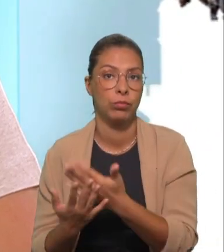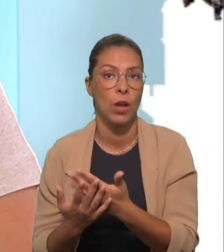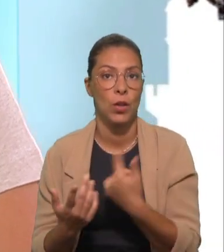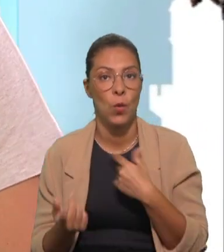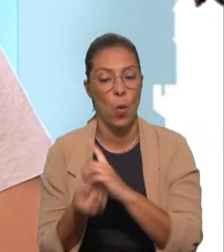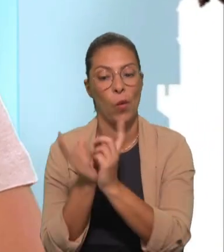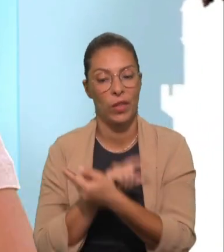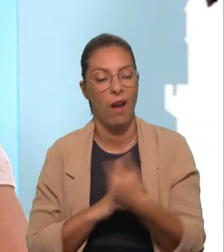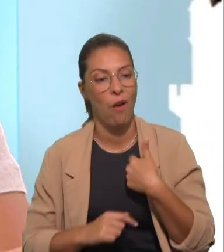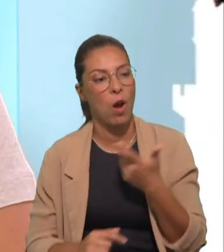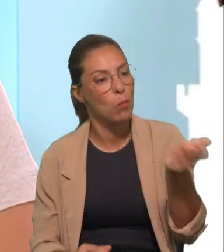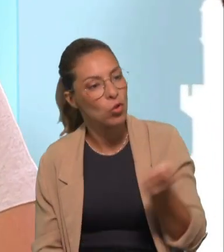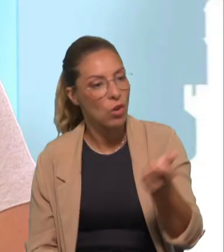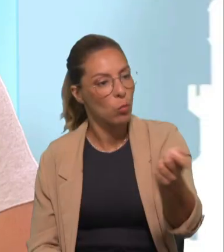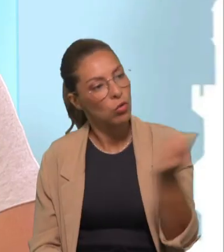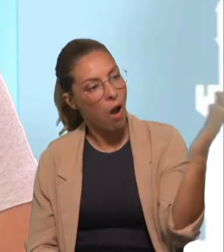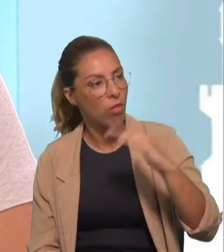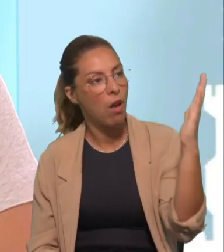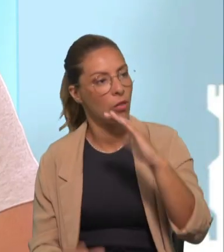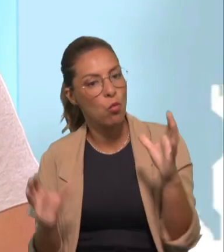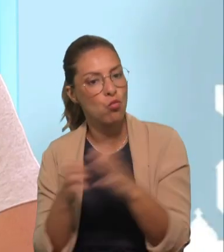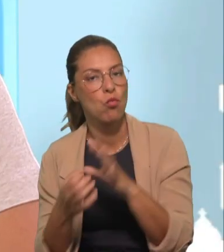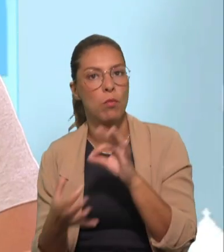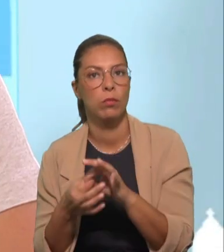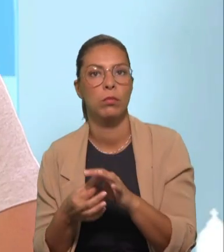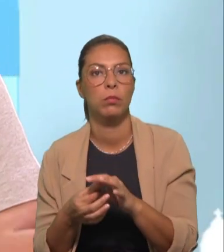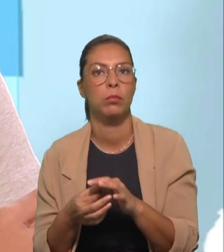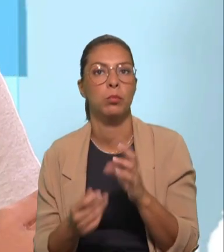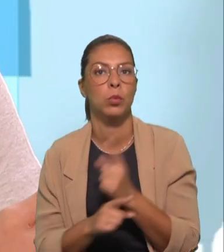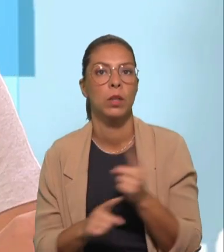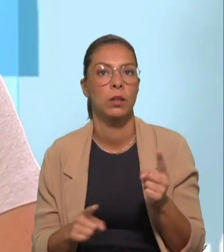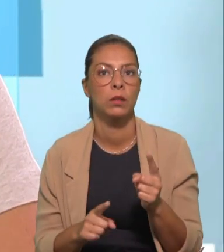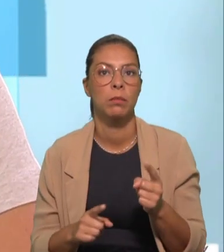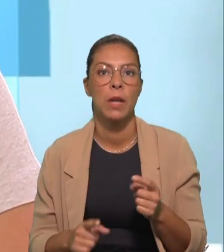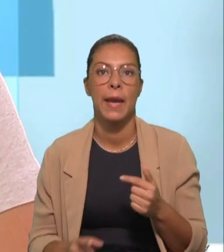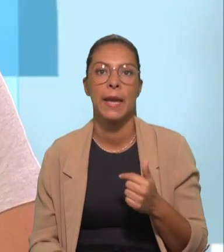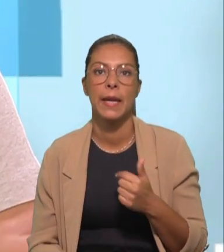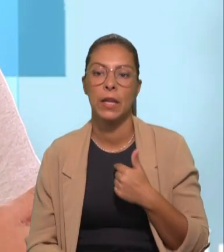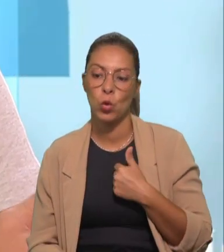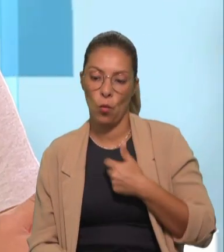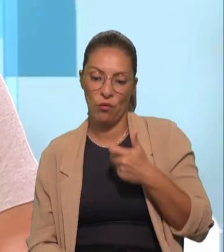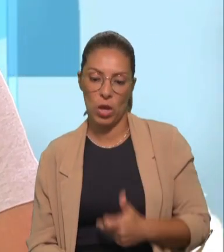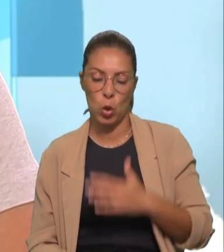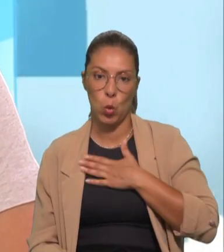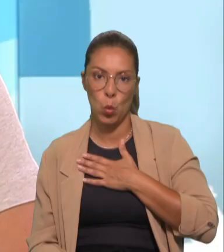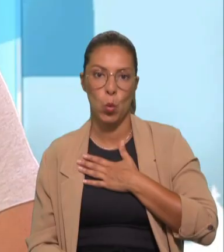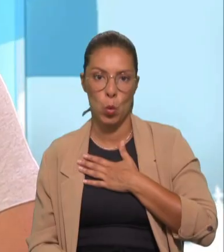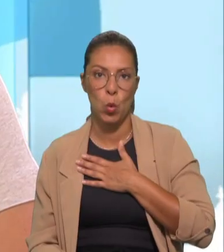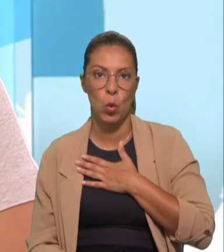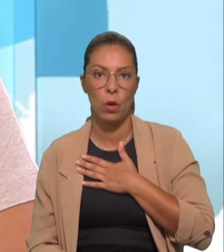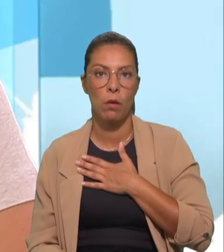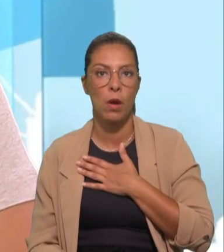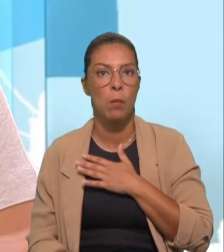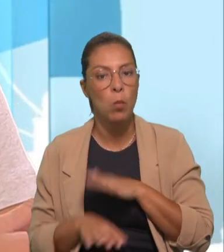papel de puxar os outros, mas lá está, o que me chama a ficar e o que na altura me chamou foi